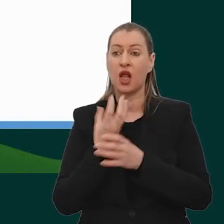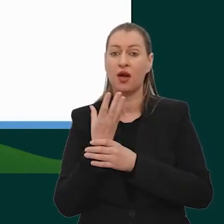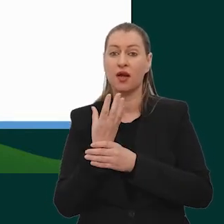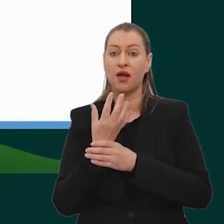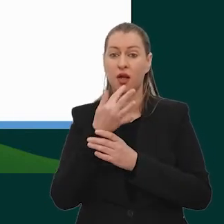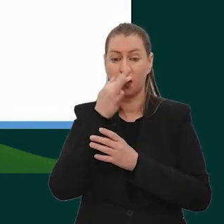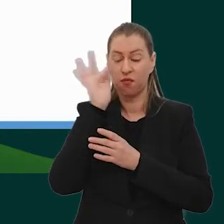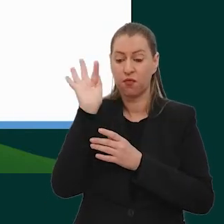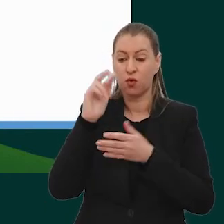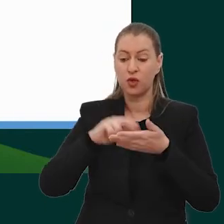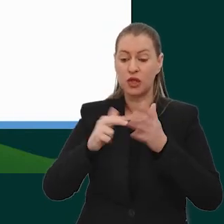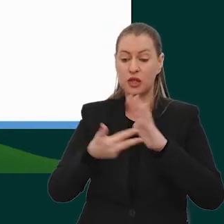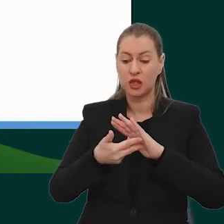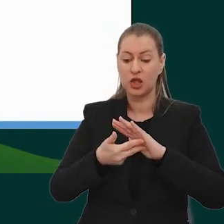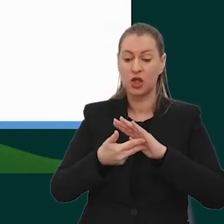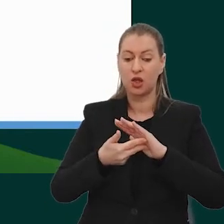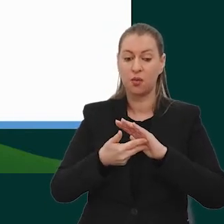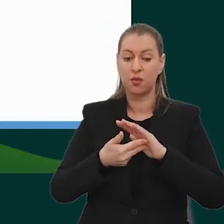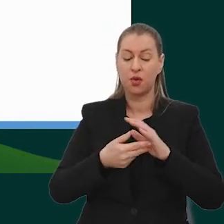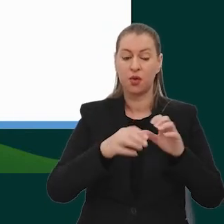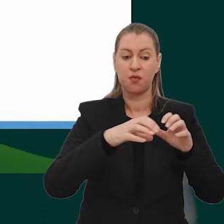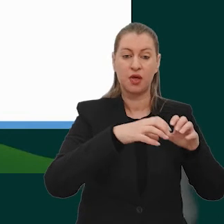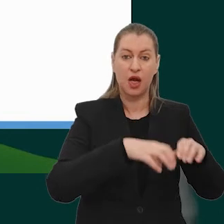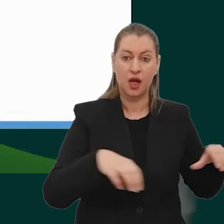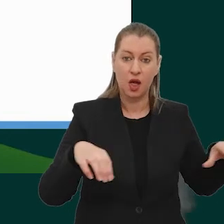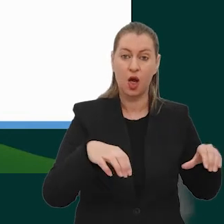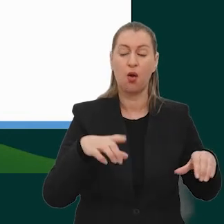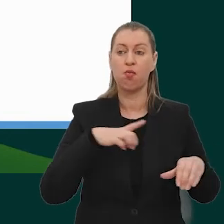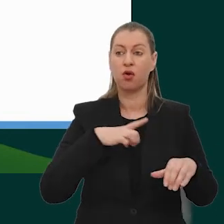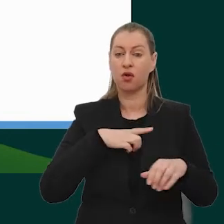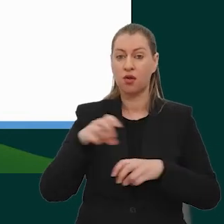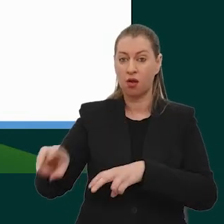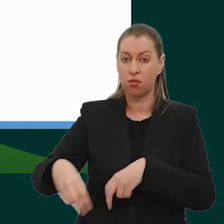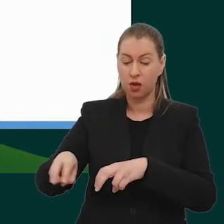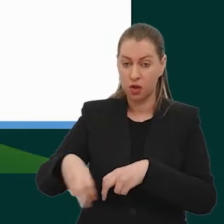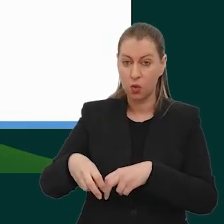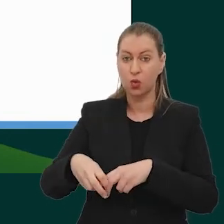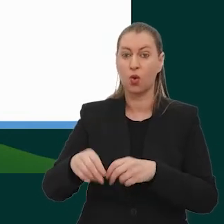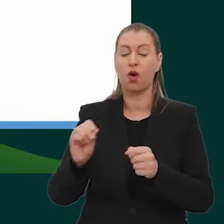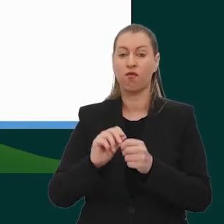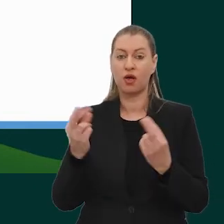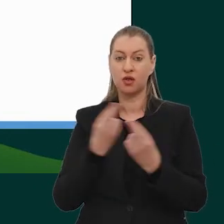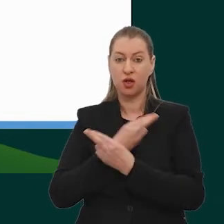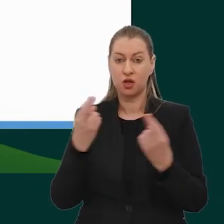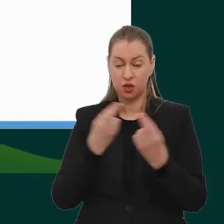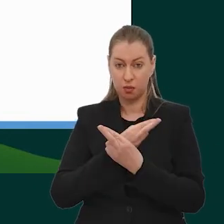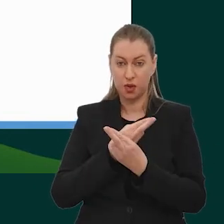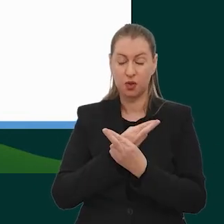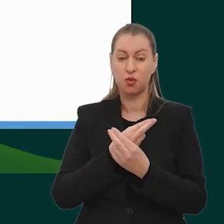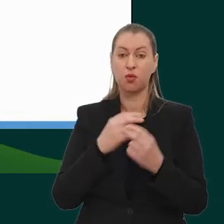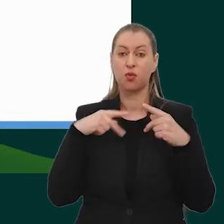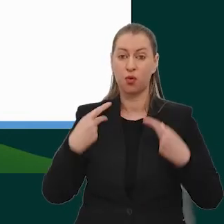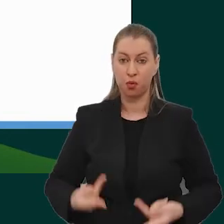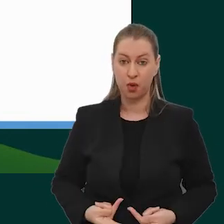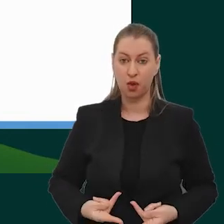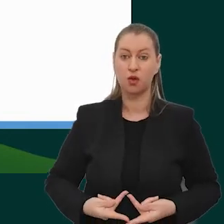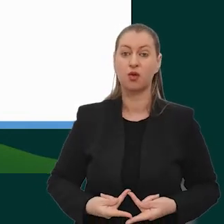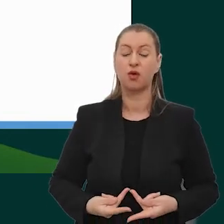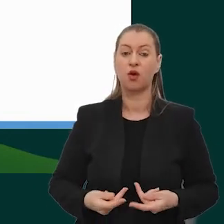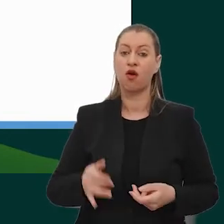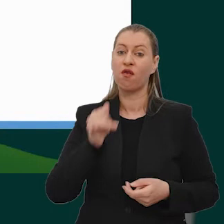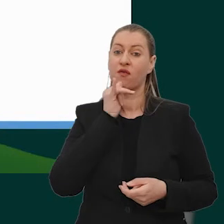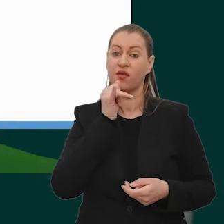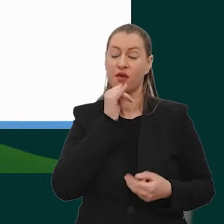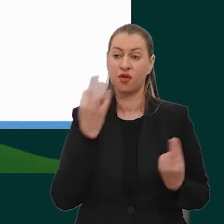Fruta significa que vem do campo, que tem um agricultor, faz esses relacionamentos do ser humano, simula esse